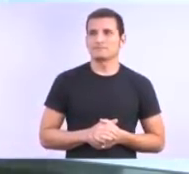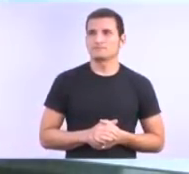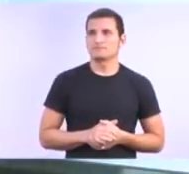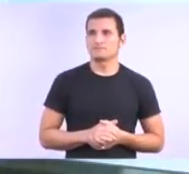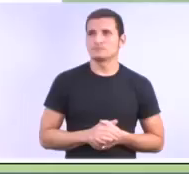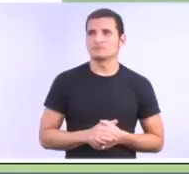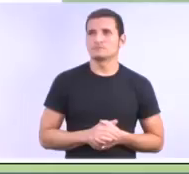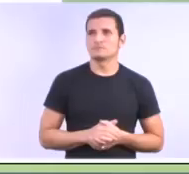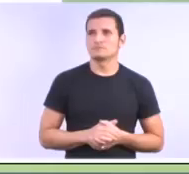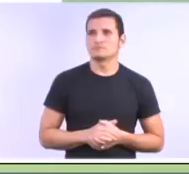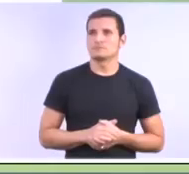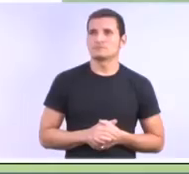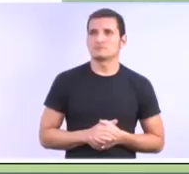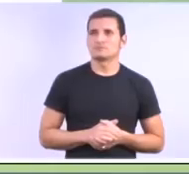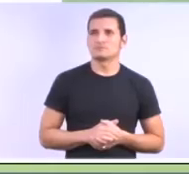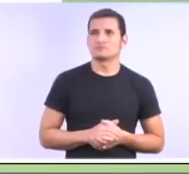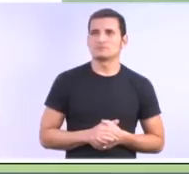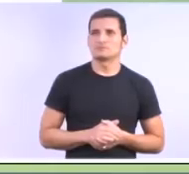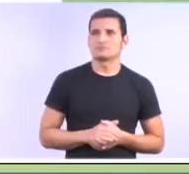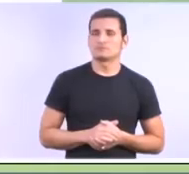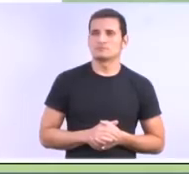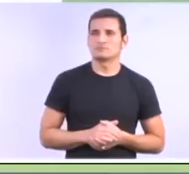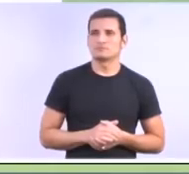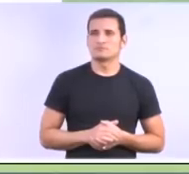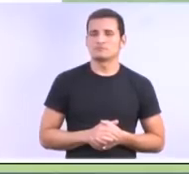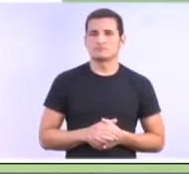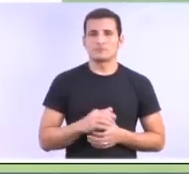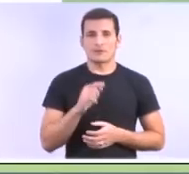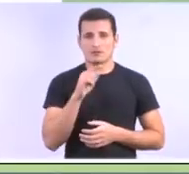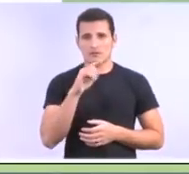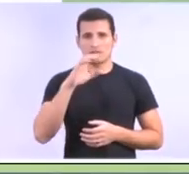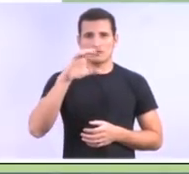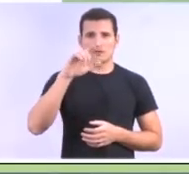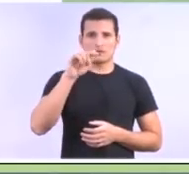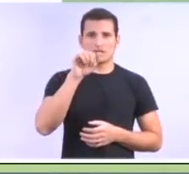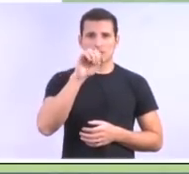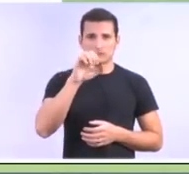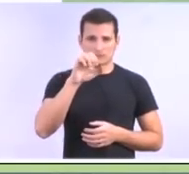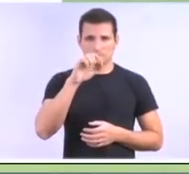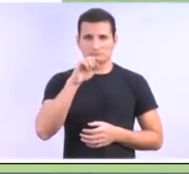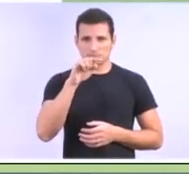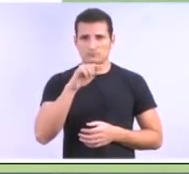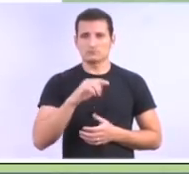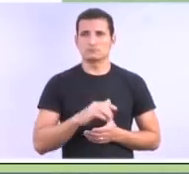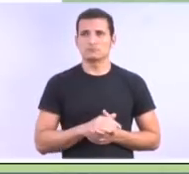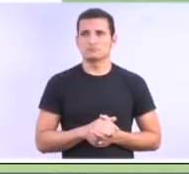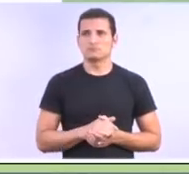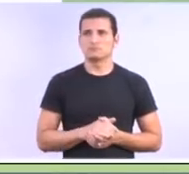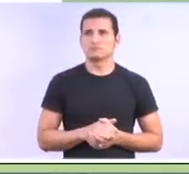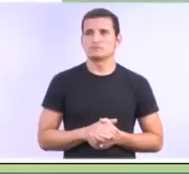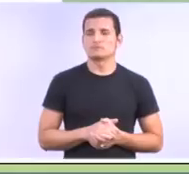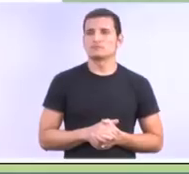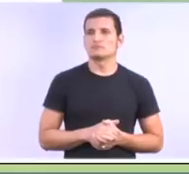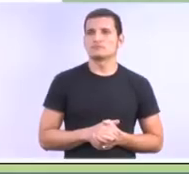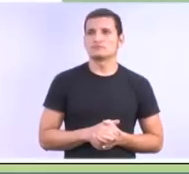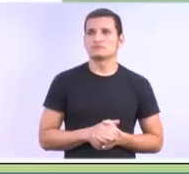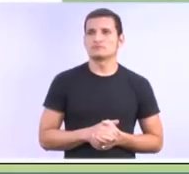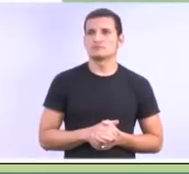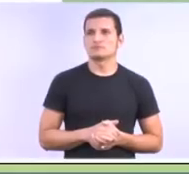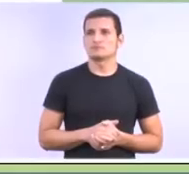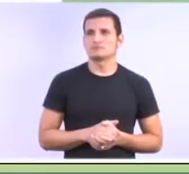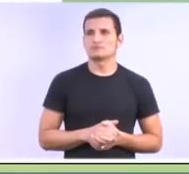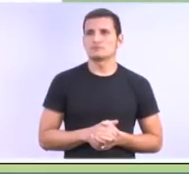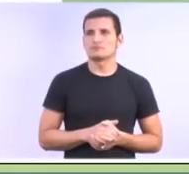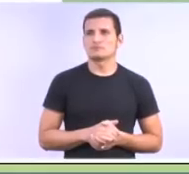do português. Olha aqui, lá na classe cliente, além das características que eu já coloquei, olha aqui que